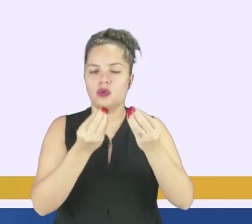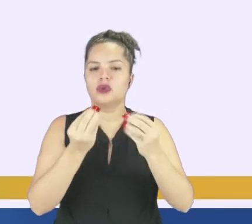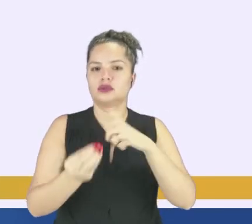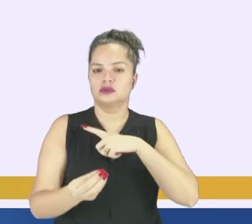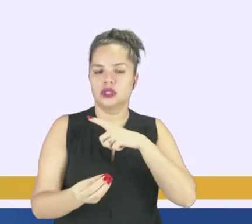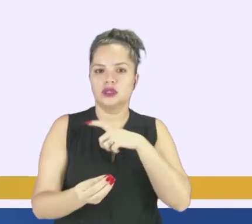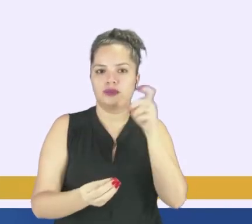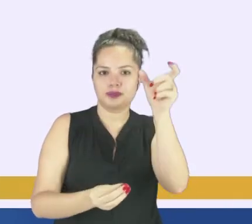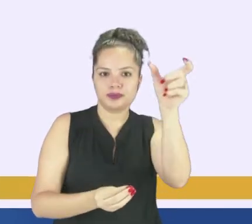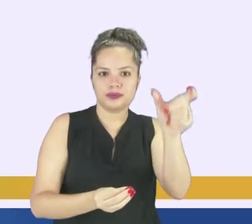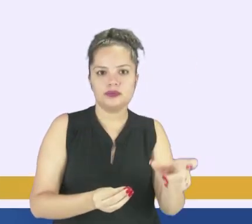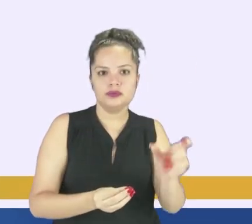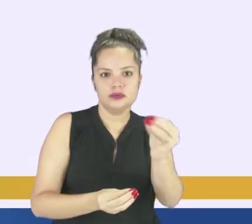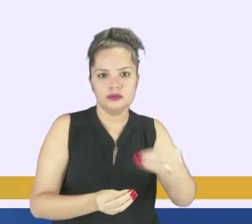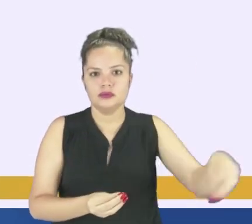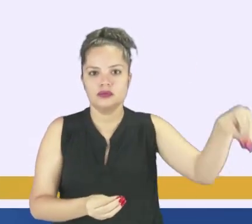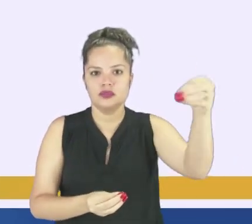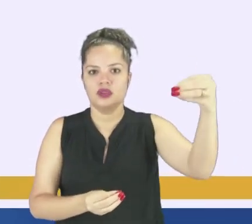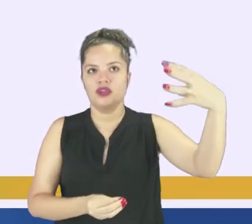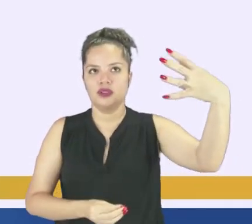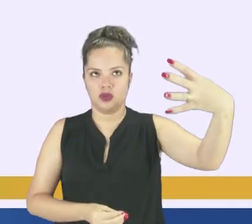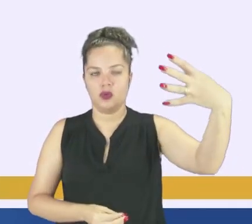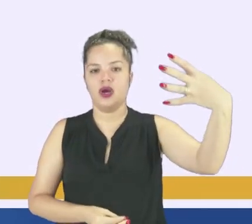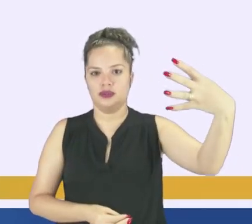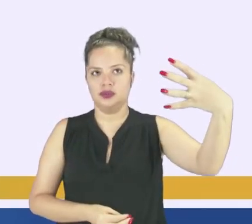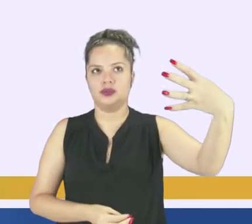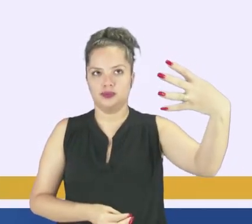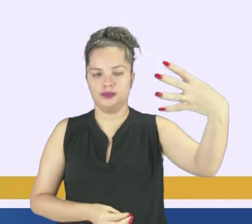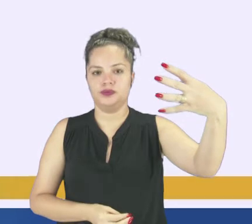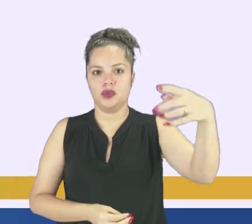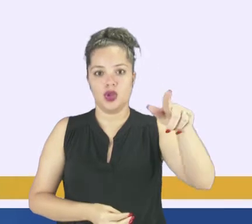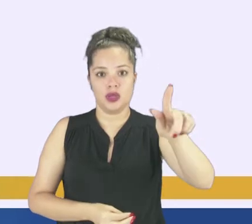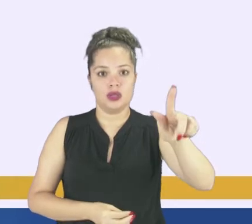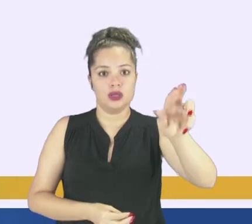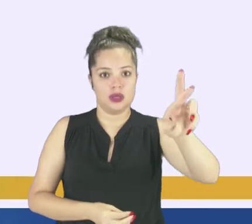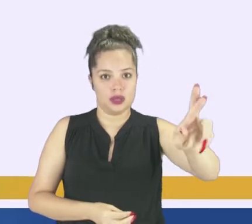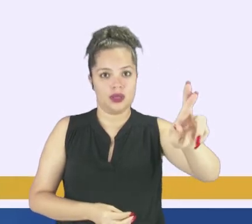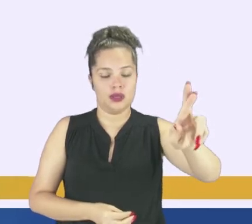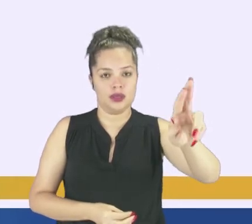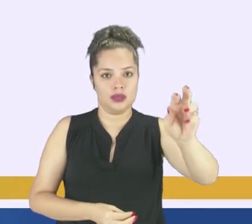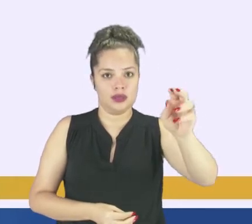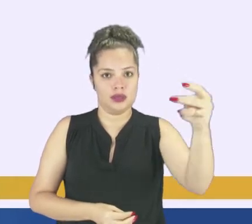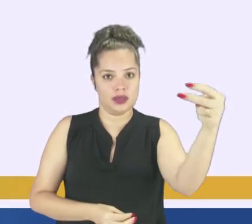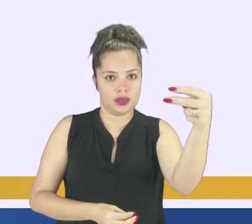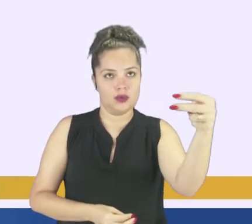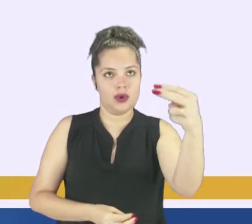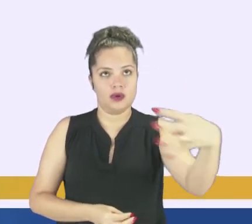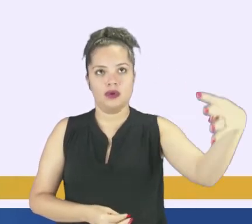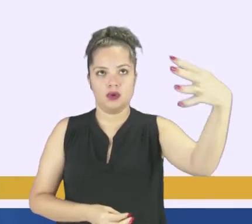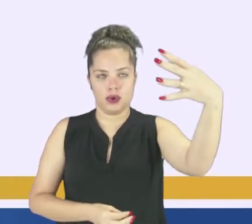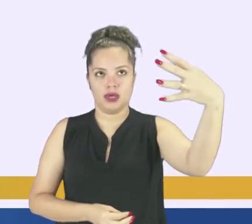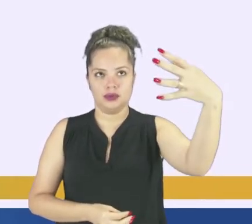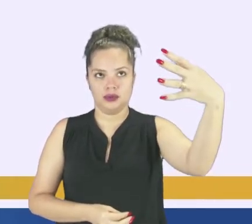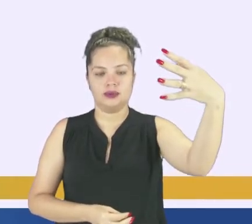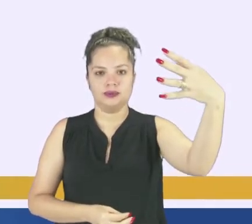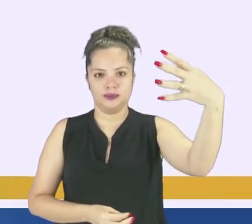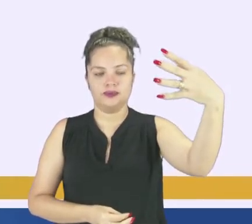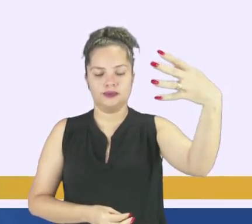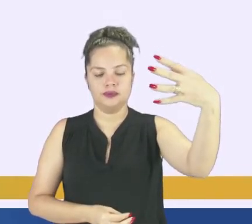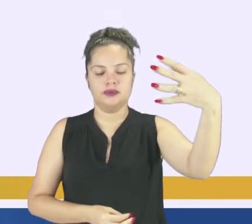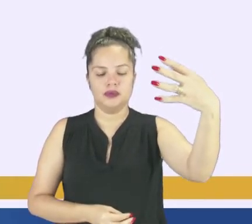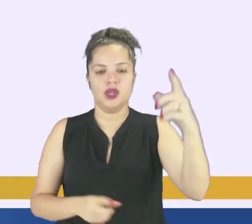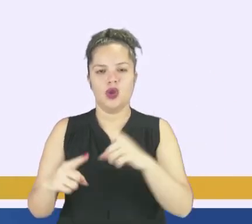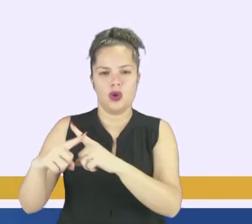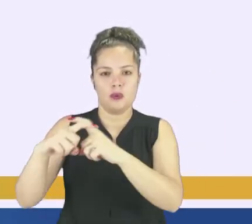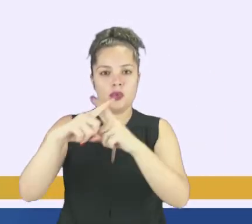termo ele está elevado à quarta potência, ou seja, grau 4. Então nós temos ali gr de p, que é o grau do